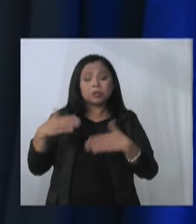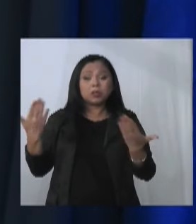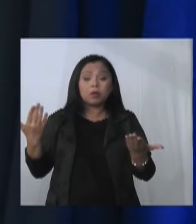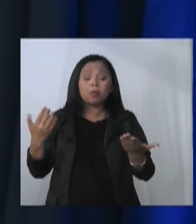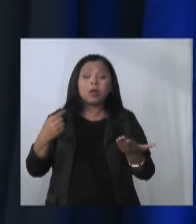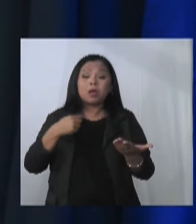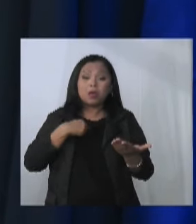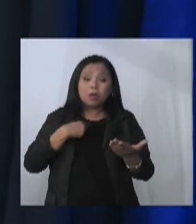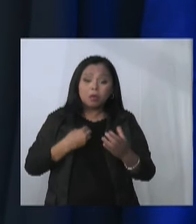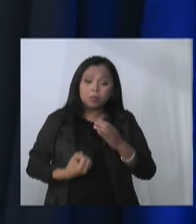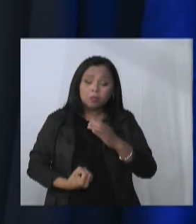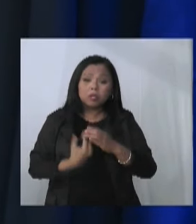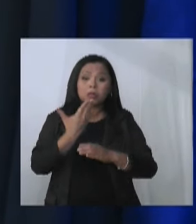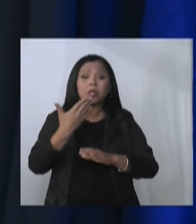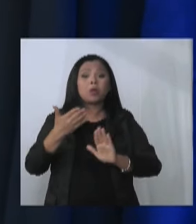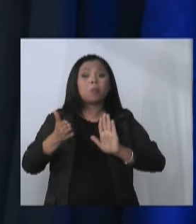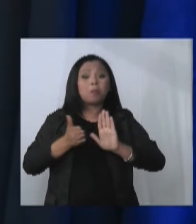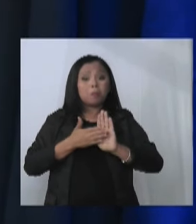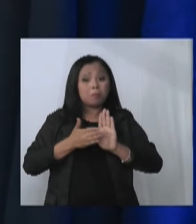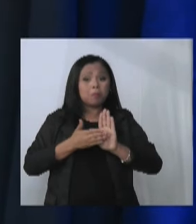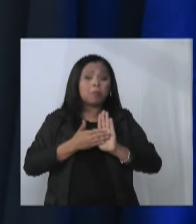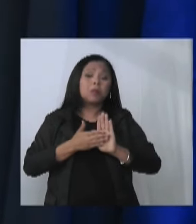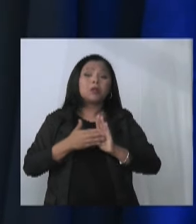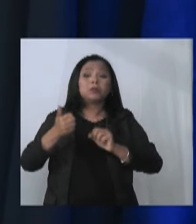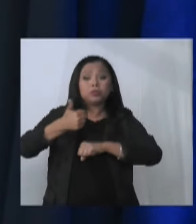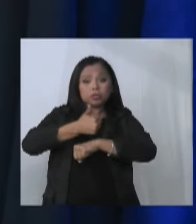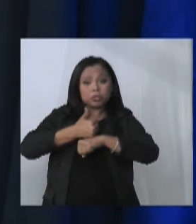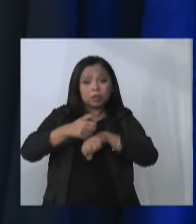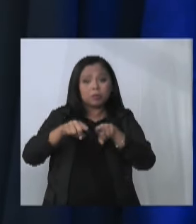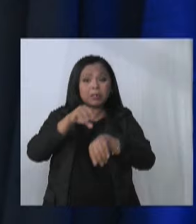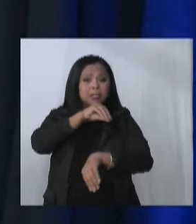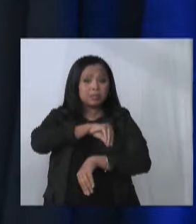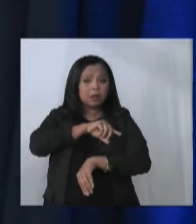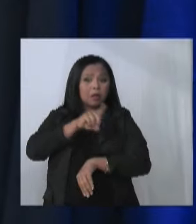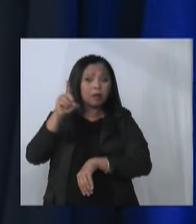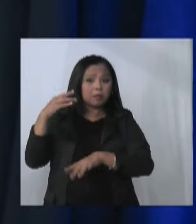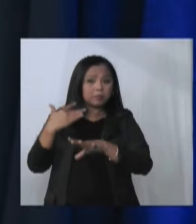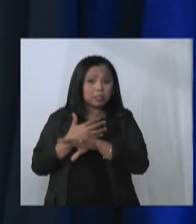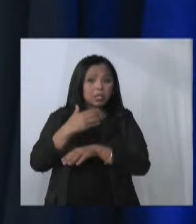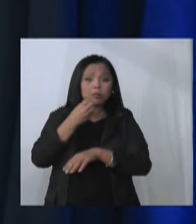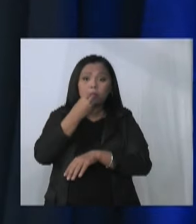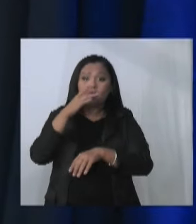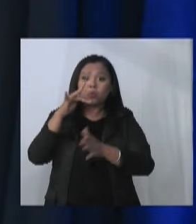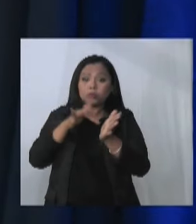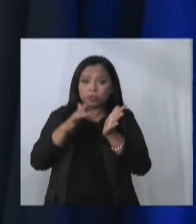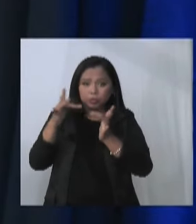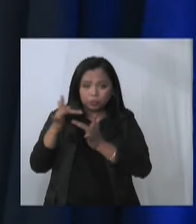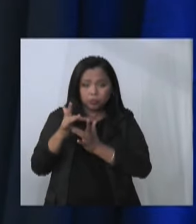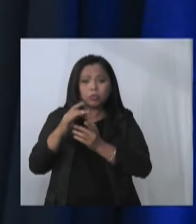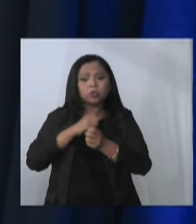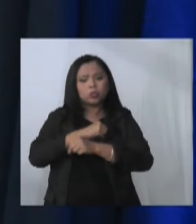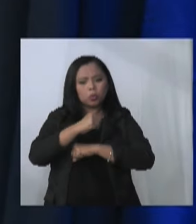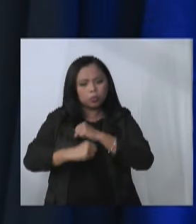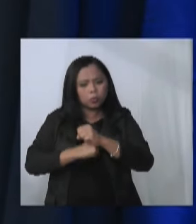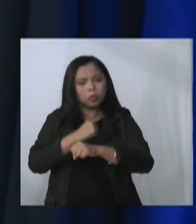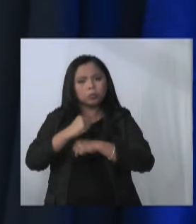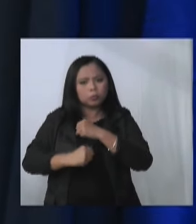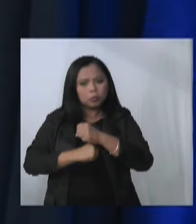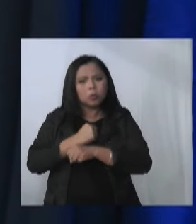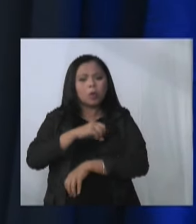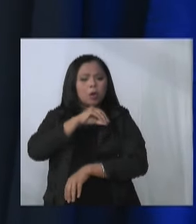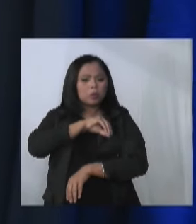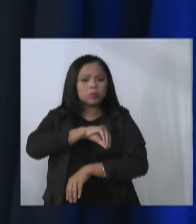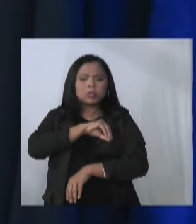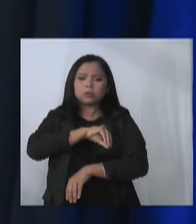plano de cargos e salários lá em Bom Jesus. Os nossos professores receberam aumento todos os anos, acima da inflação.